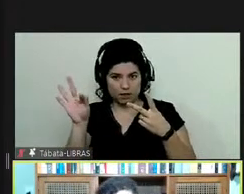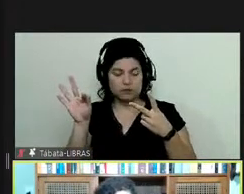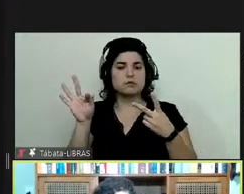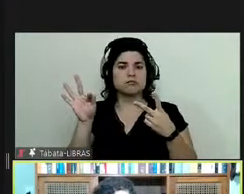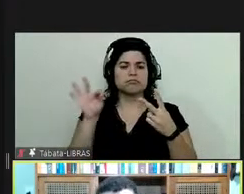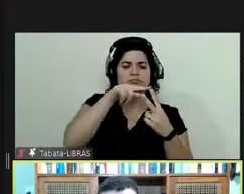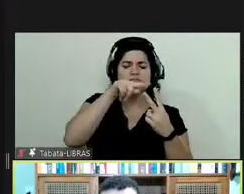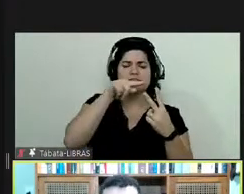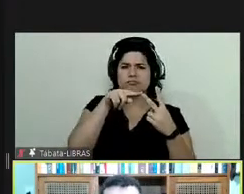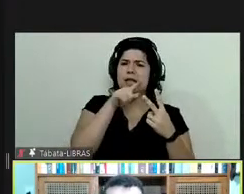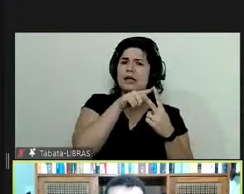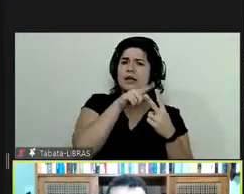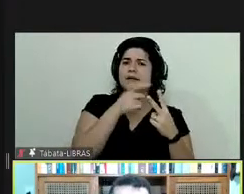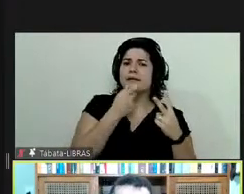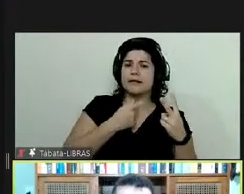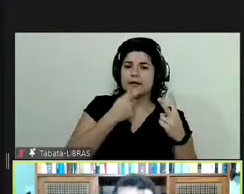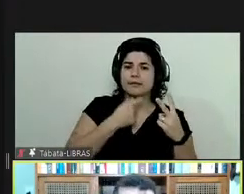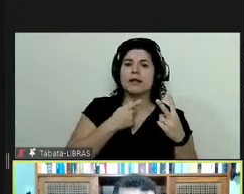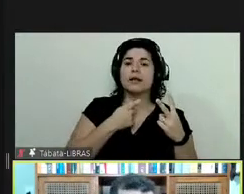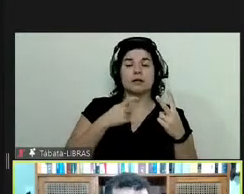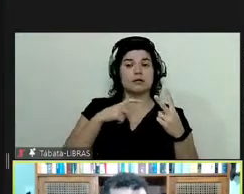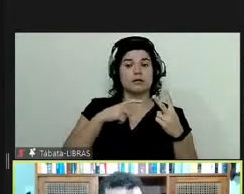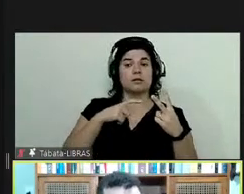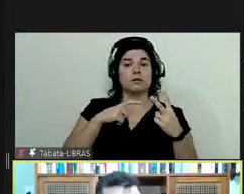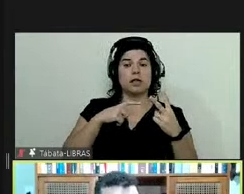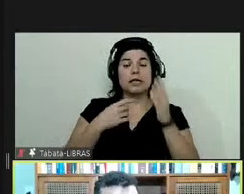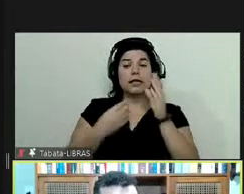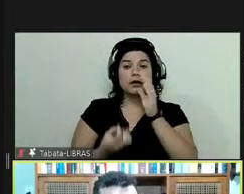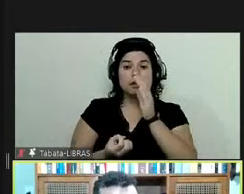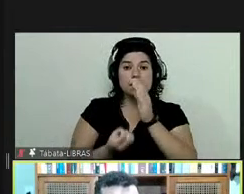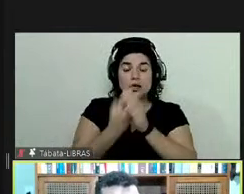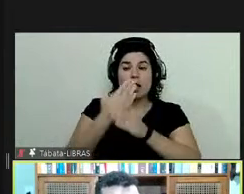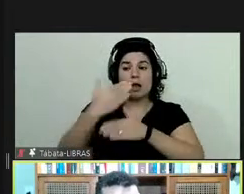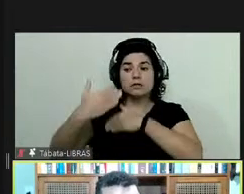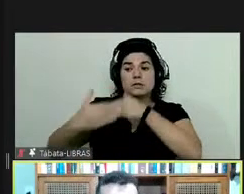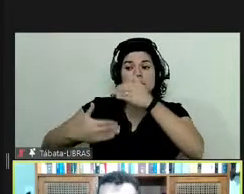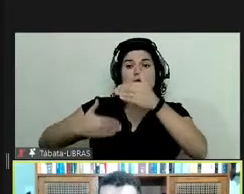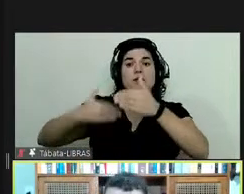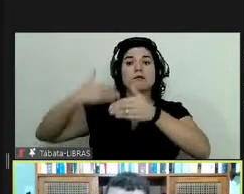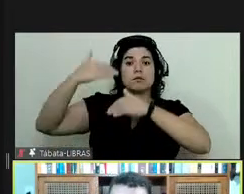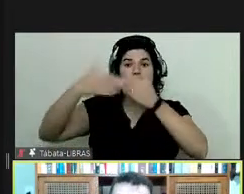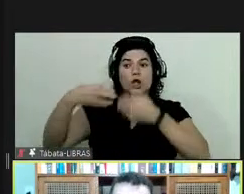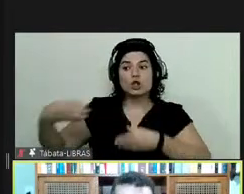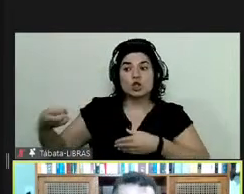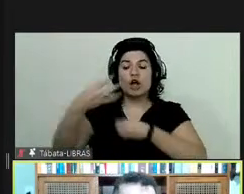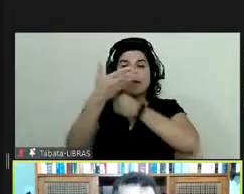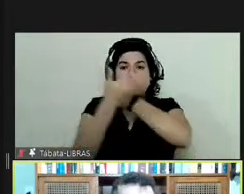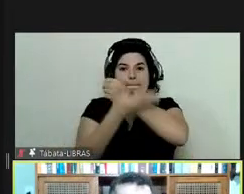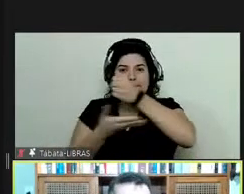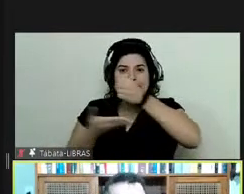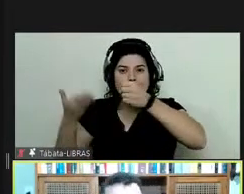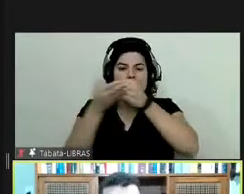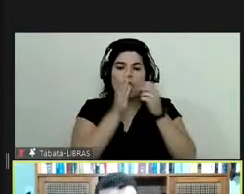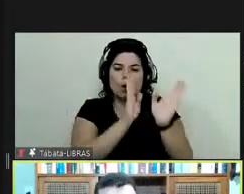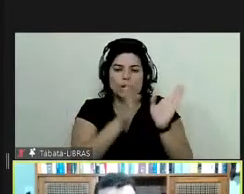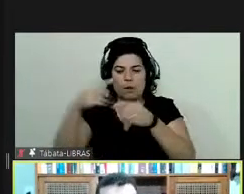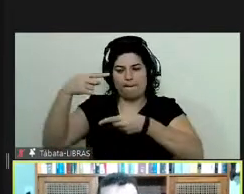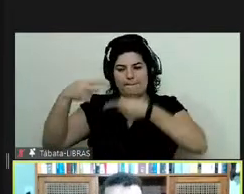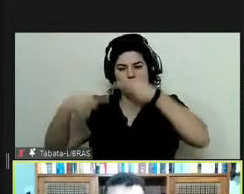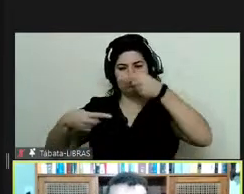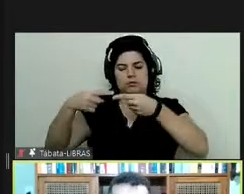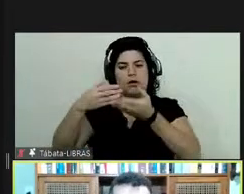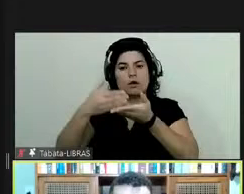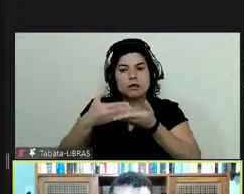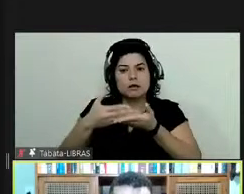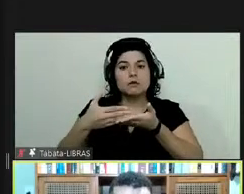países especificamente na Inglaterra é onde nós vamos tendo a criação nós vamos ter no desenvolvimento de uma nova base de organização política que